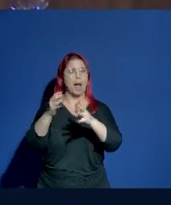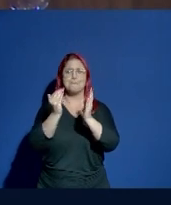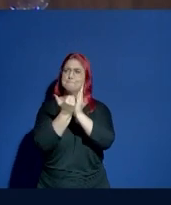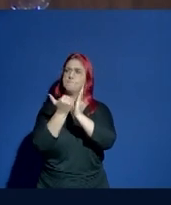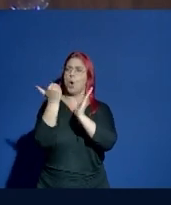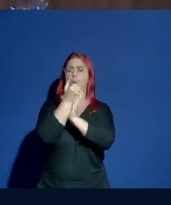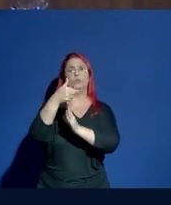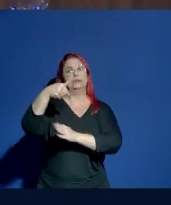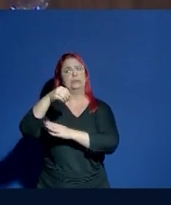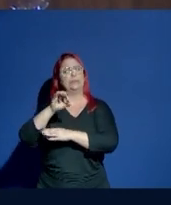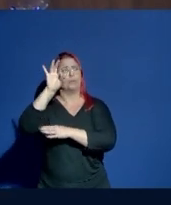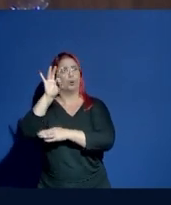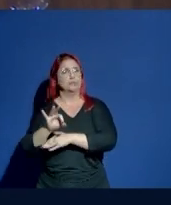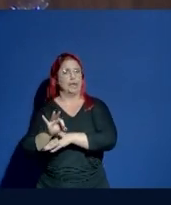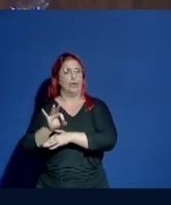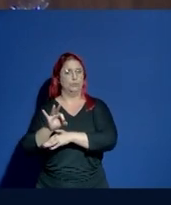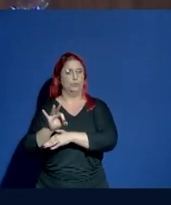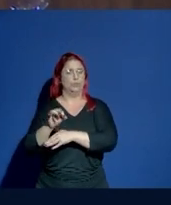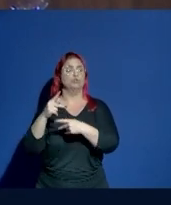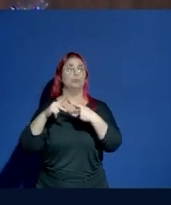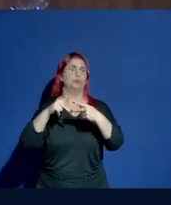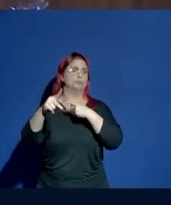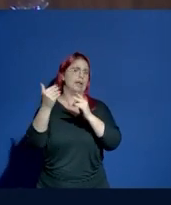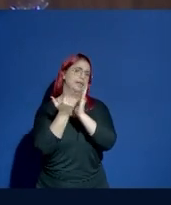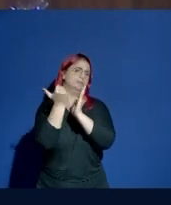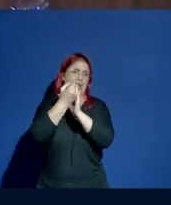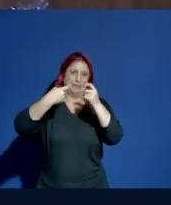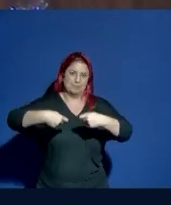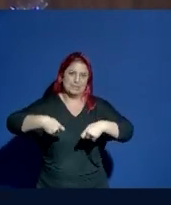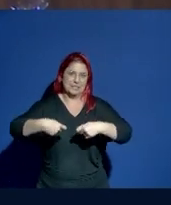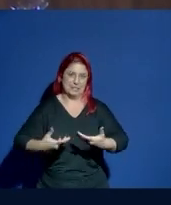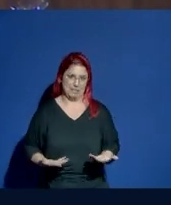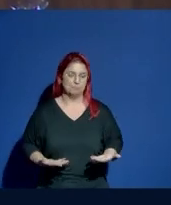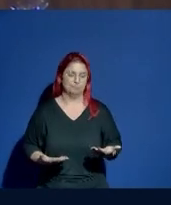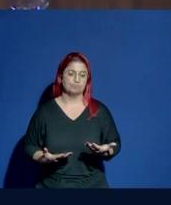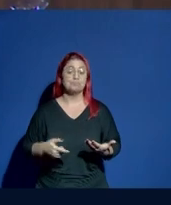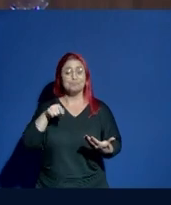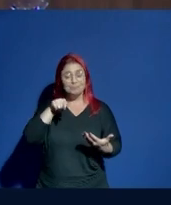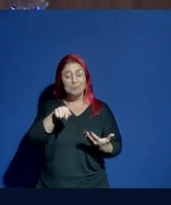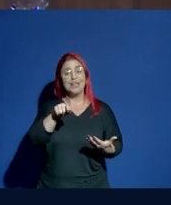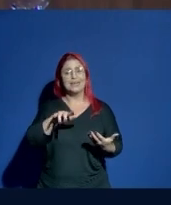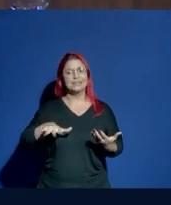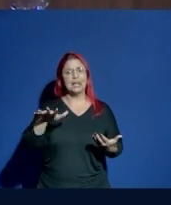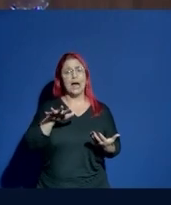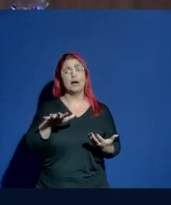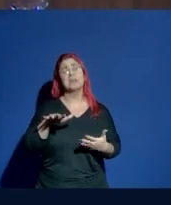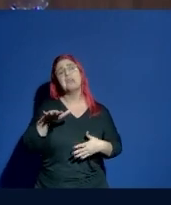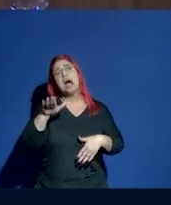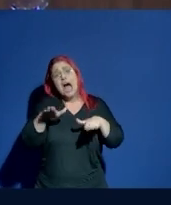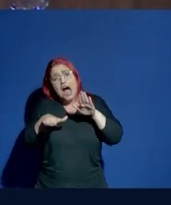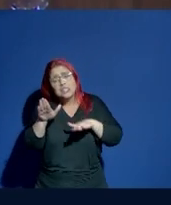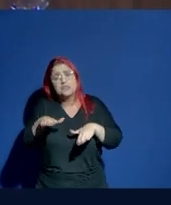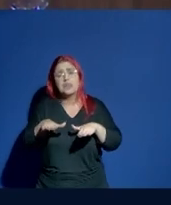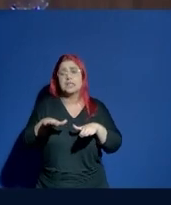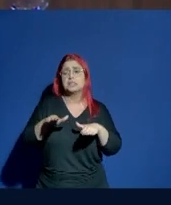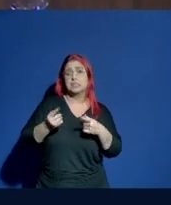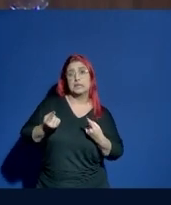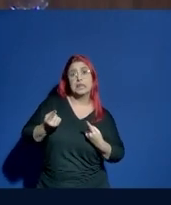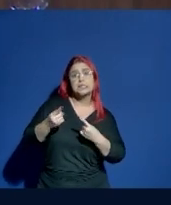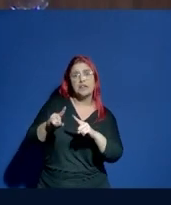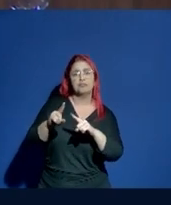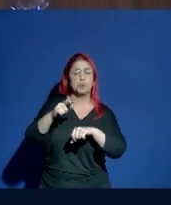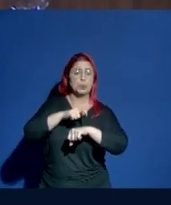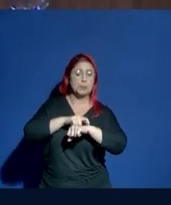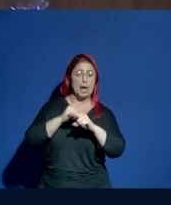mais de proteína para produzir. Então, assim, esse setor pode enfrentar um desafio de